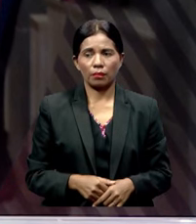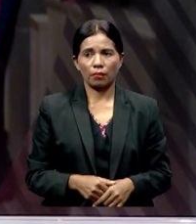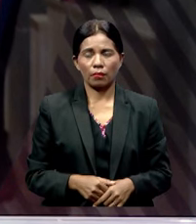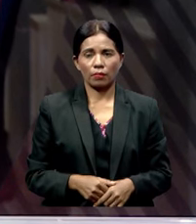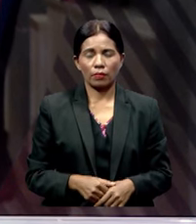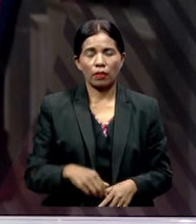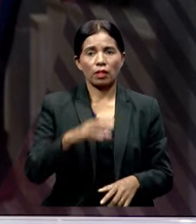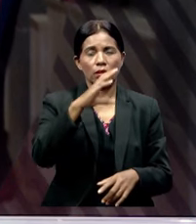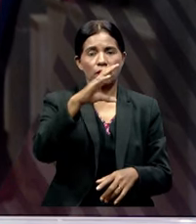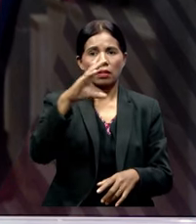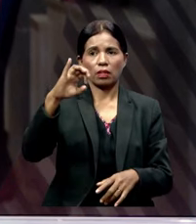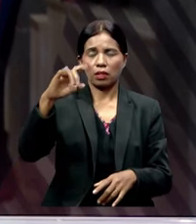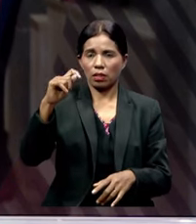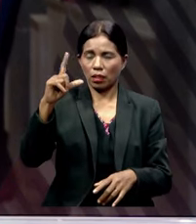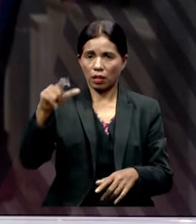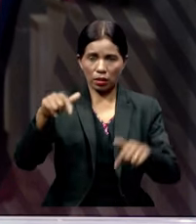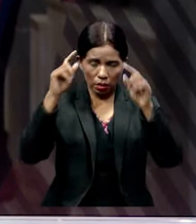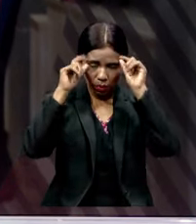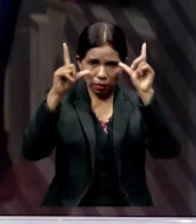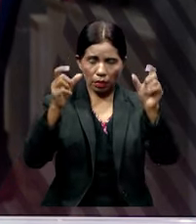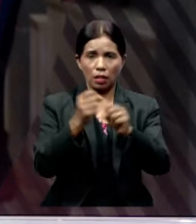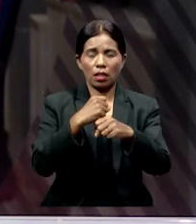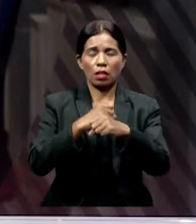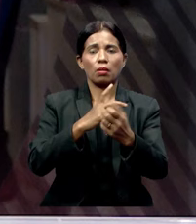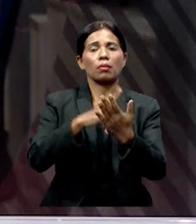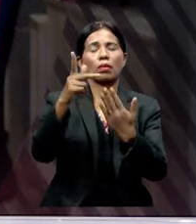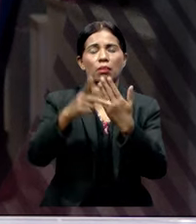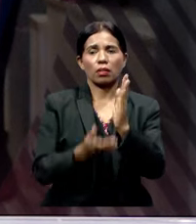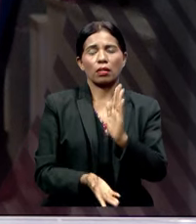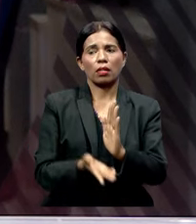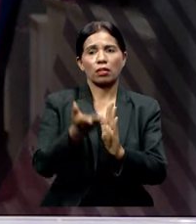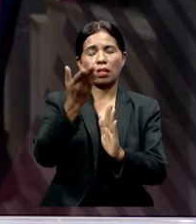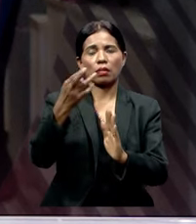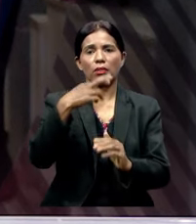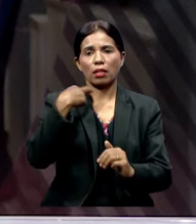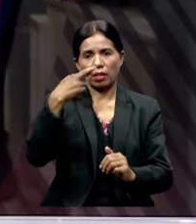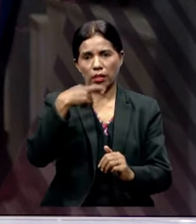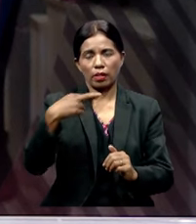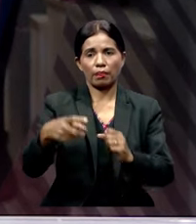Câmara Comércio e Indústria Timor-Leste lança programa de atuação e produção RARE.